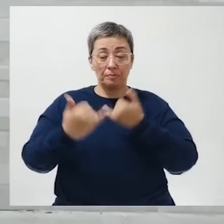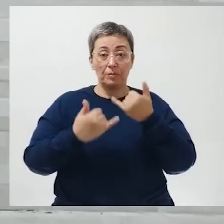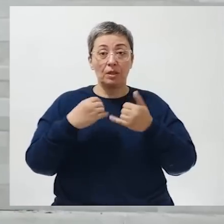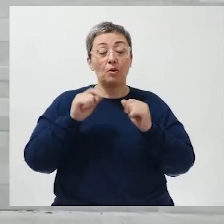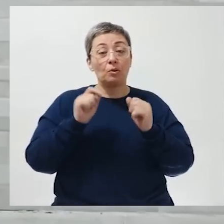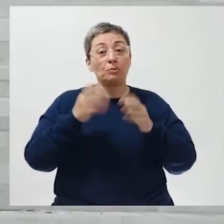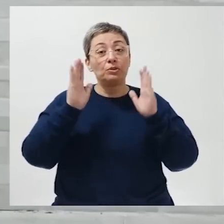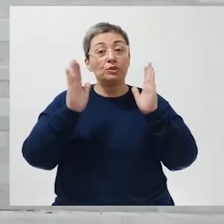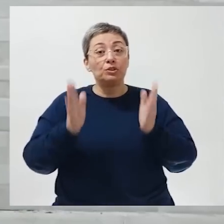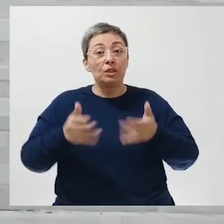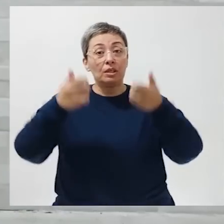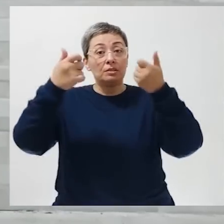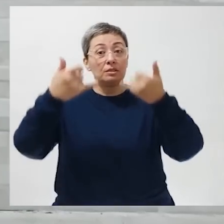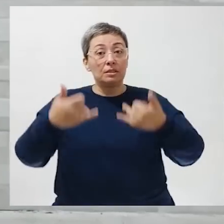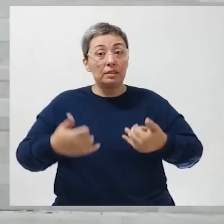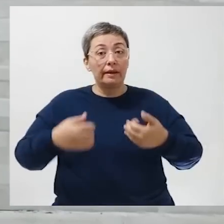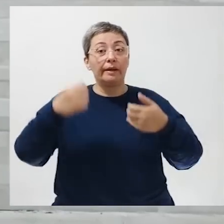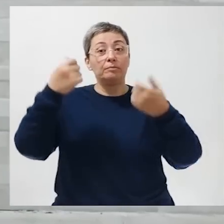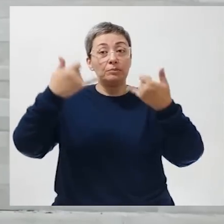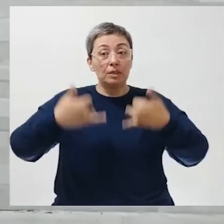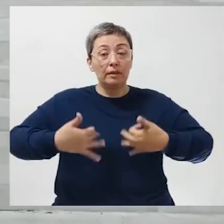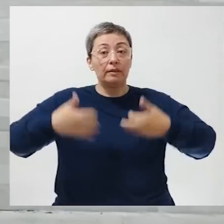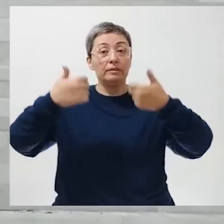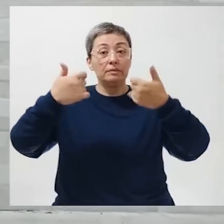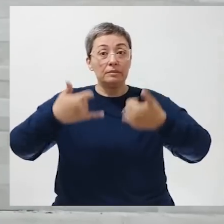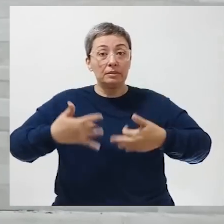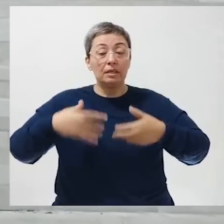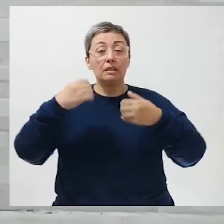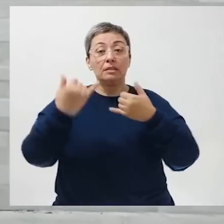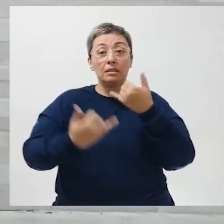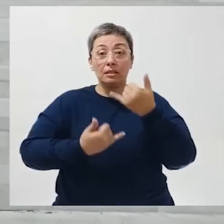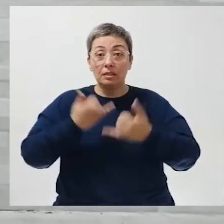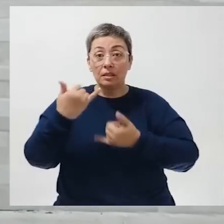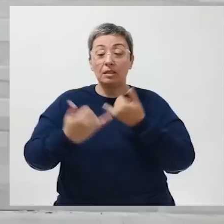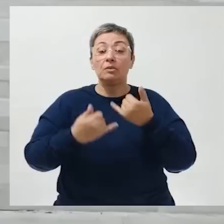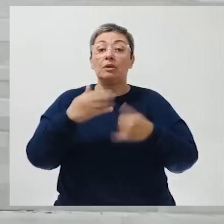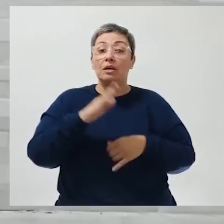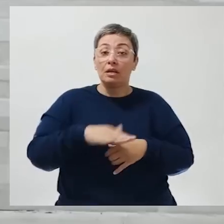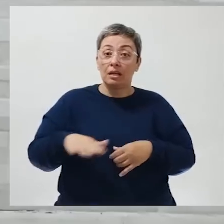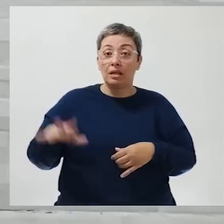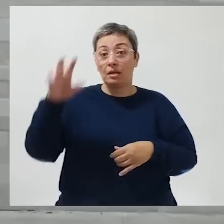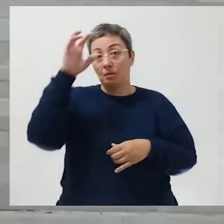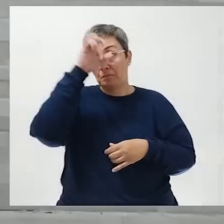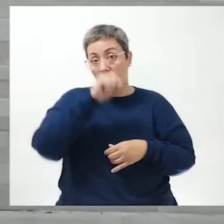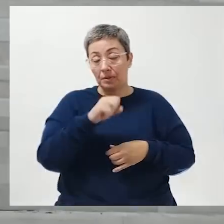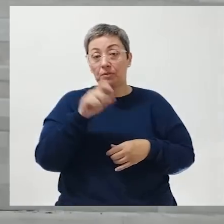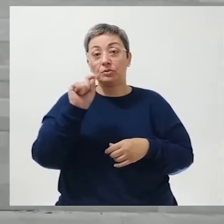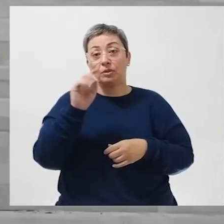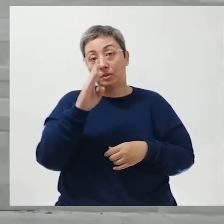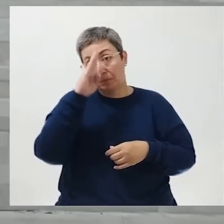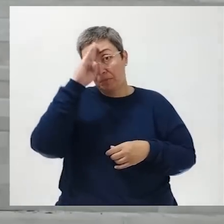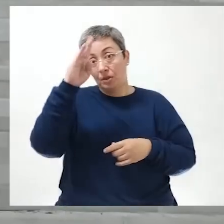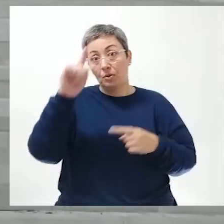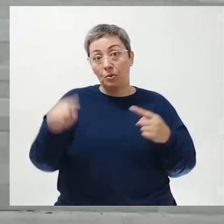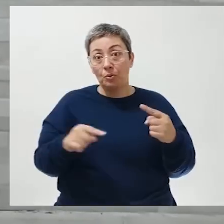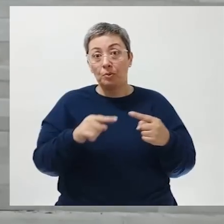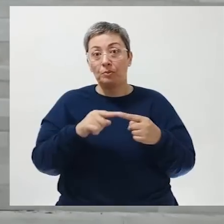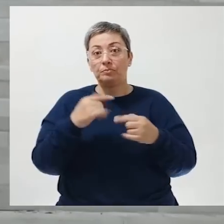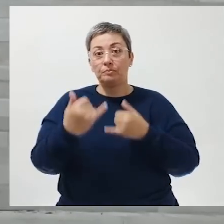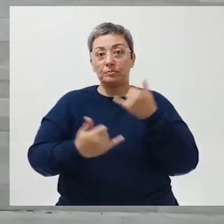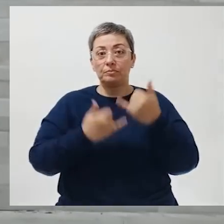Como eu já disse aqui muitas e muitas vezes, é brincando que a criança aprende. O principal objetivo